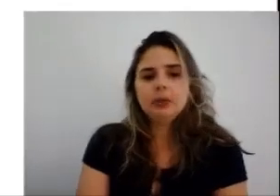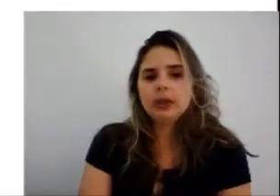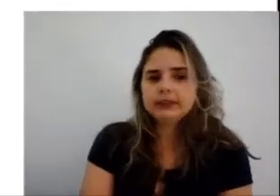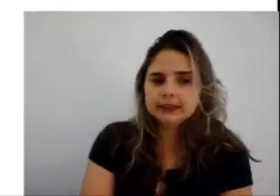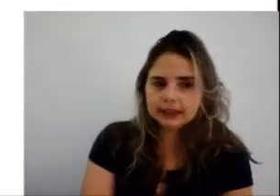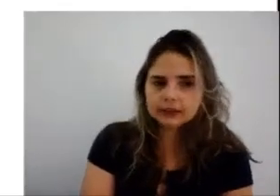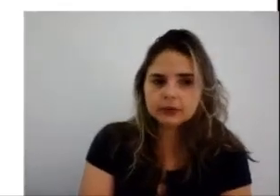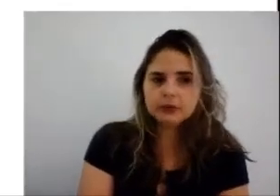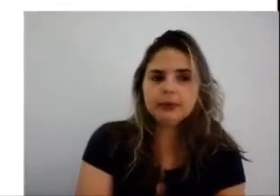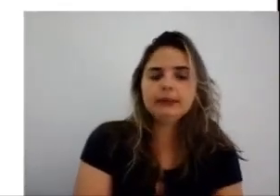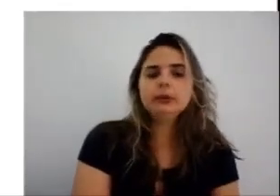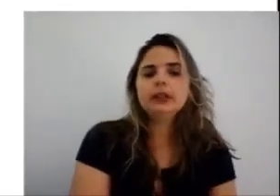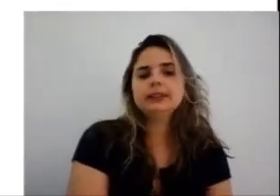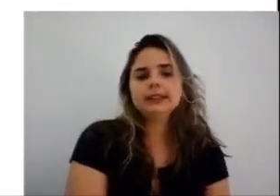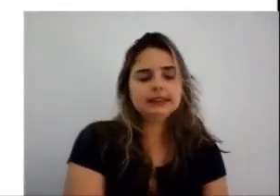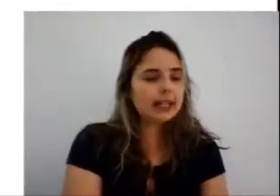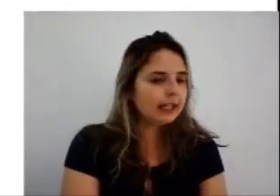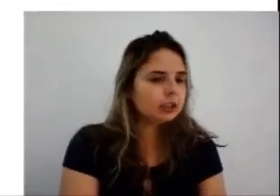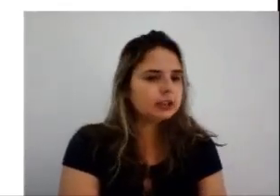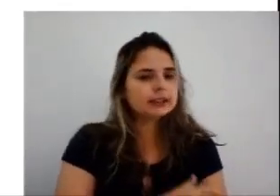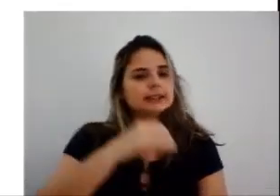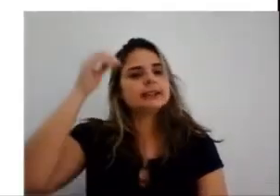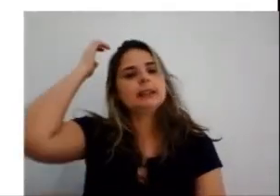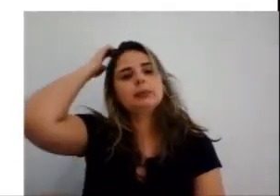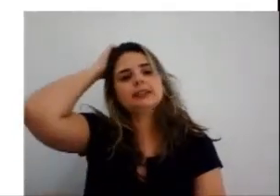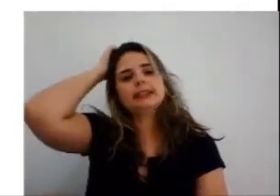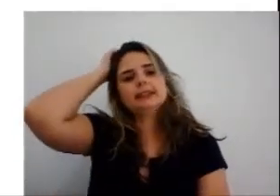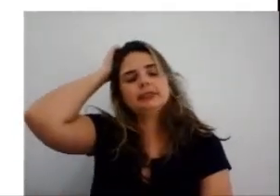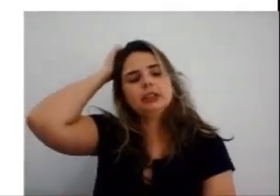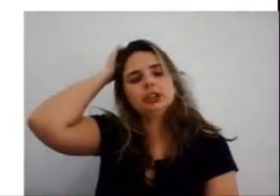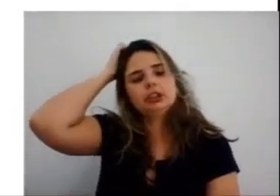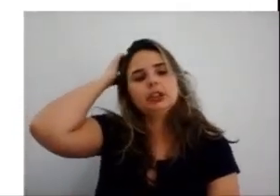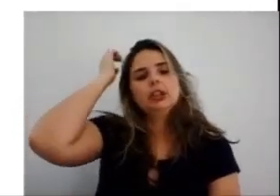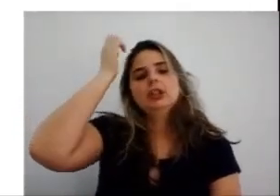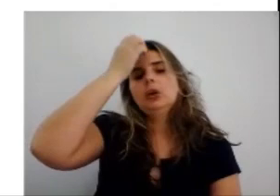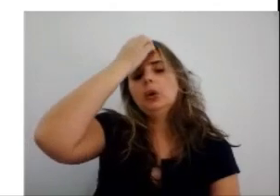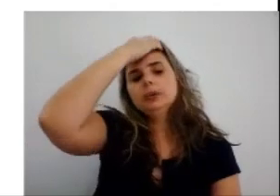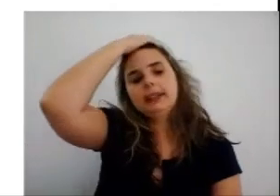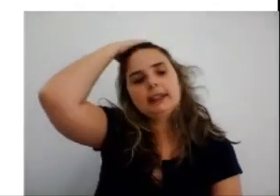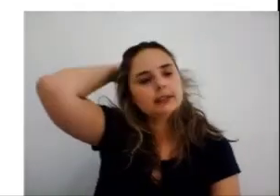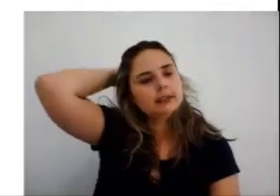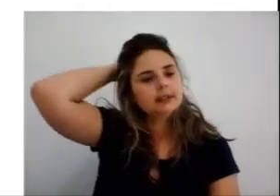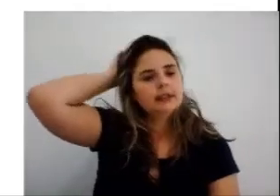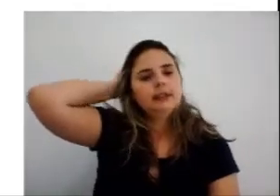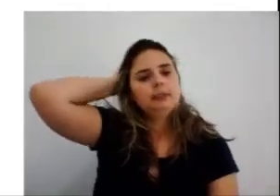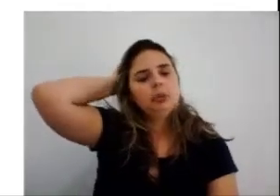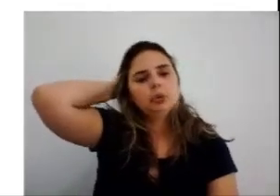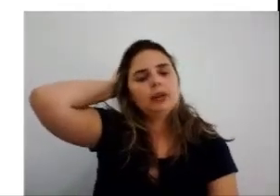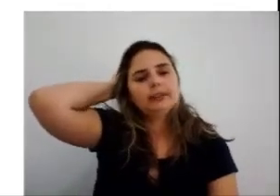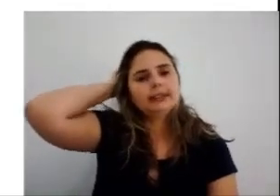A, 1900, B, 1910, letra C, 1920 ou D,